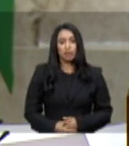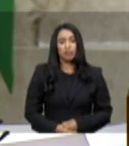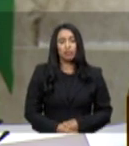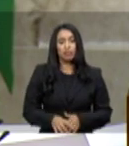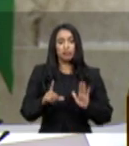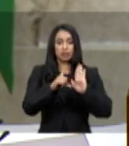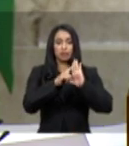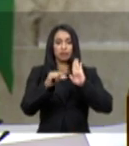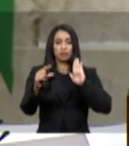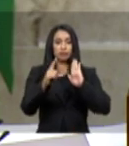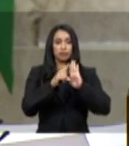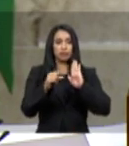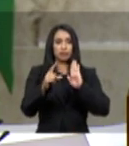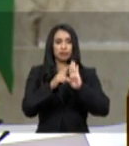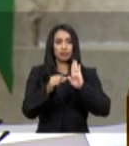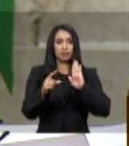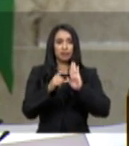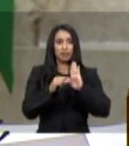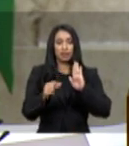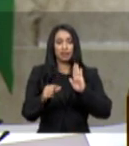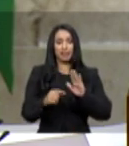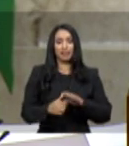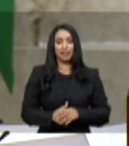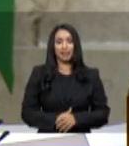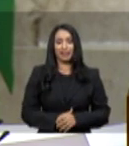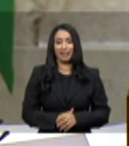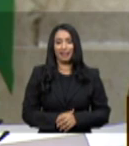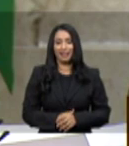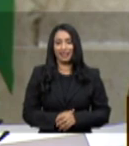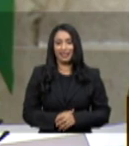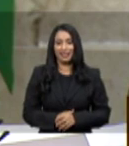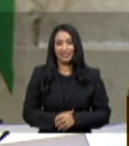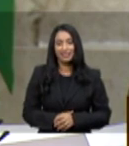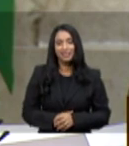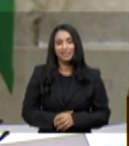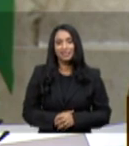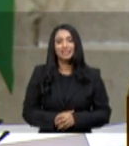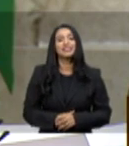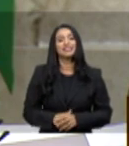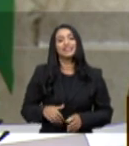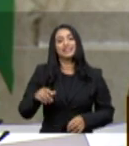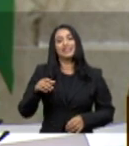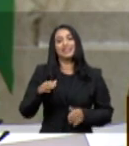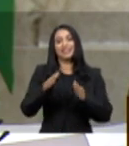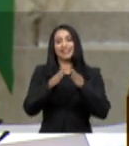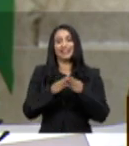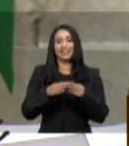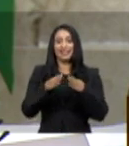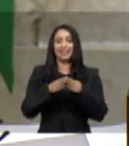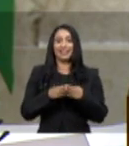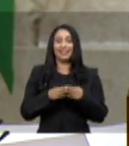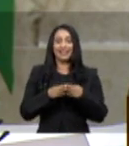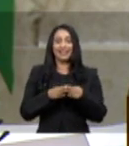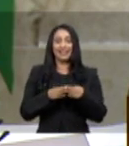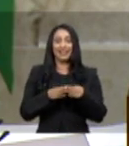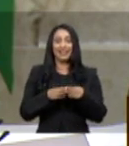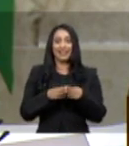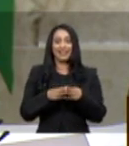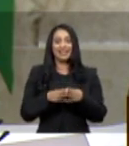gostaria de destacar e as proposições trazidas pelo peticionante